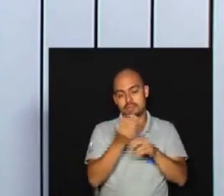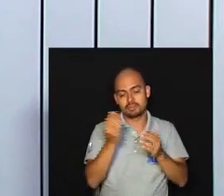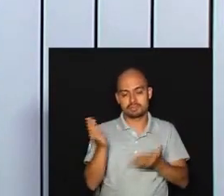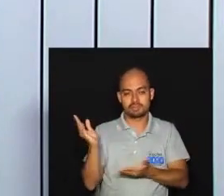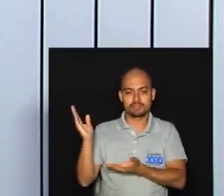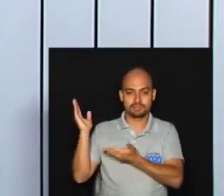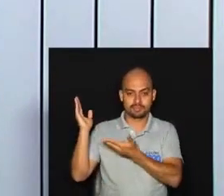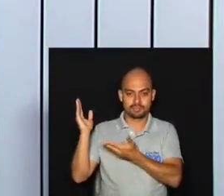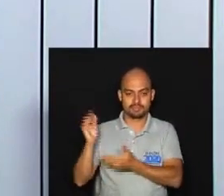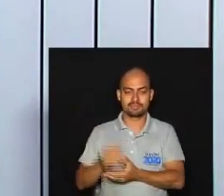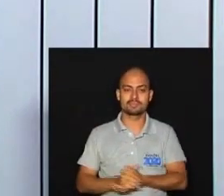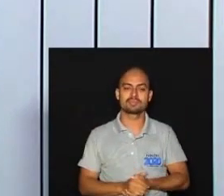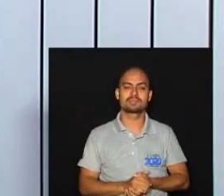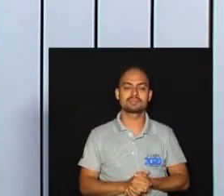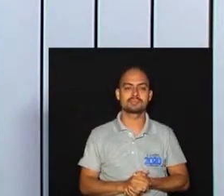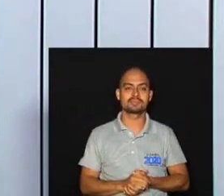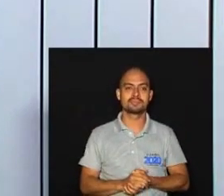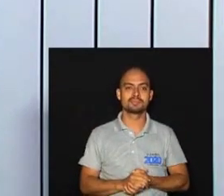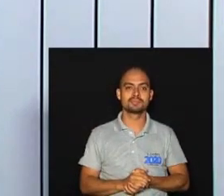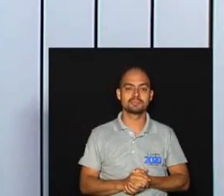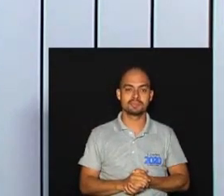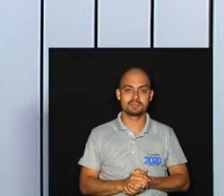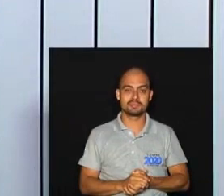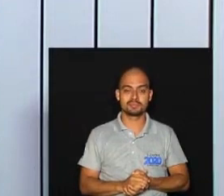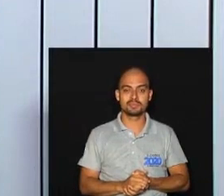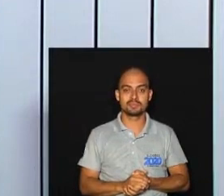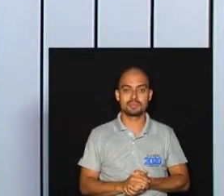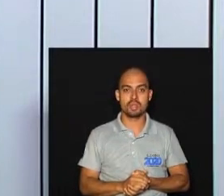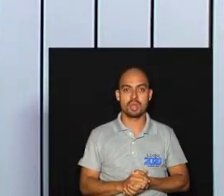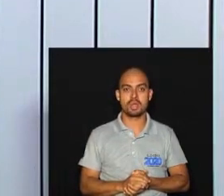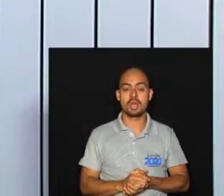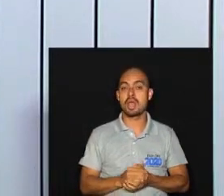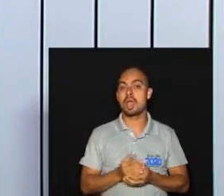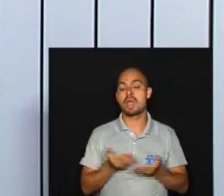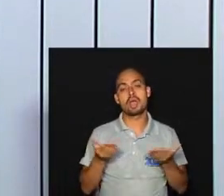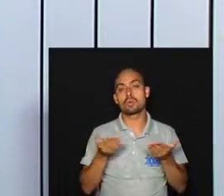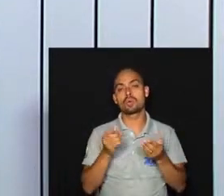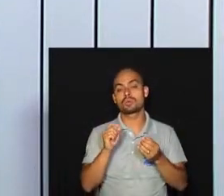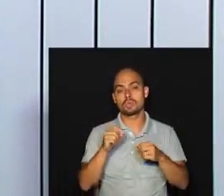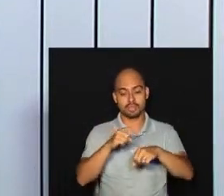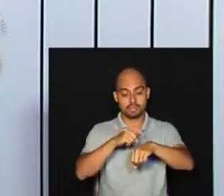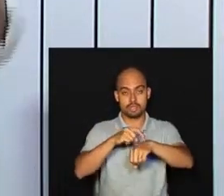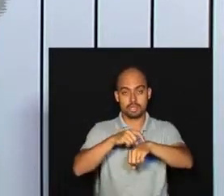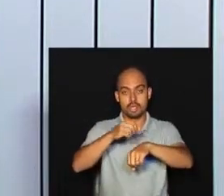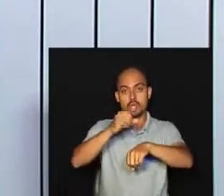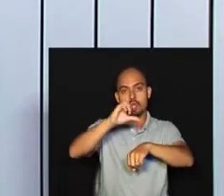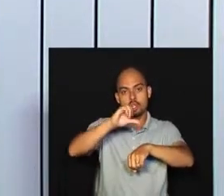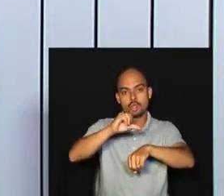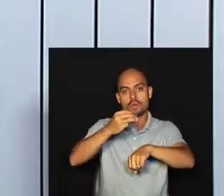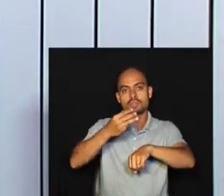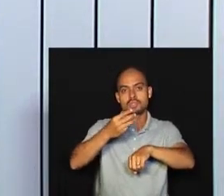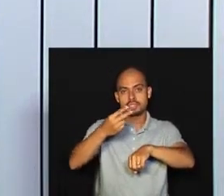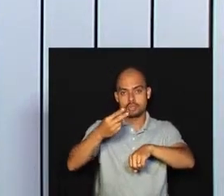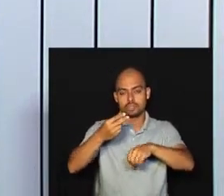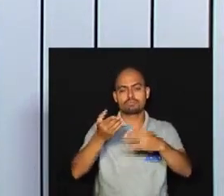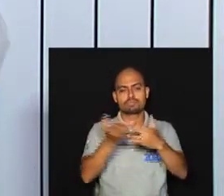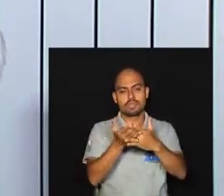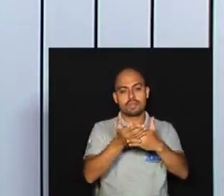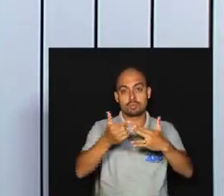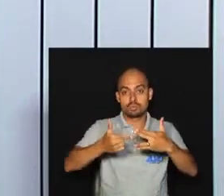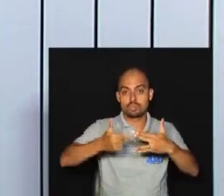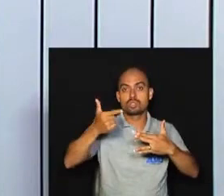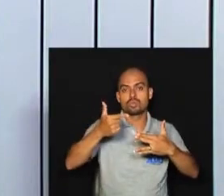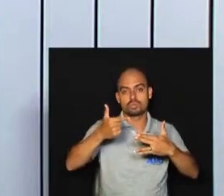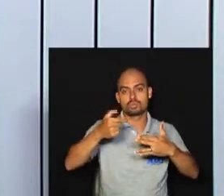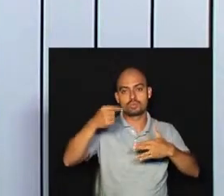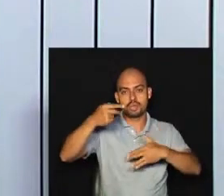978293776 é o número do nosso WhatsApp, DDD 19. Nós vamos fazer o seguinte, 9h32, segundo intervalo